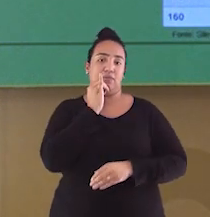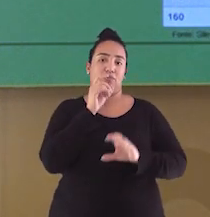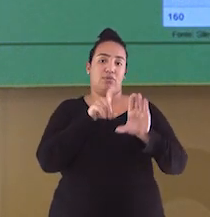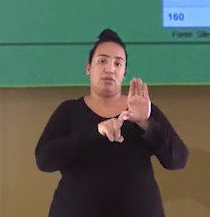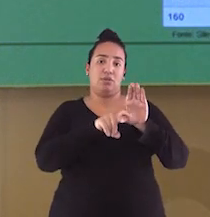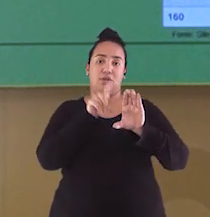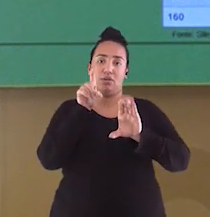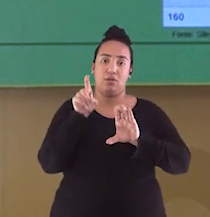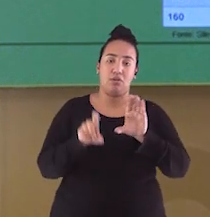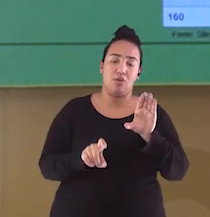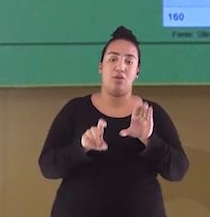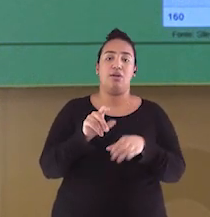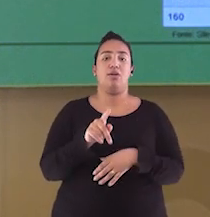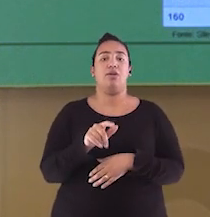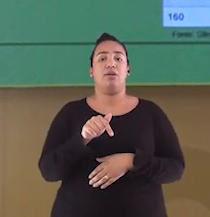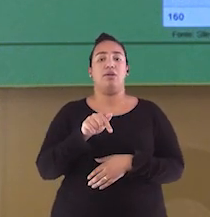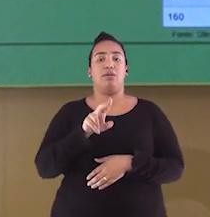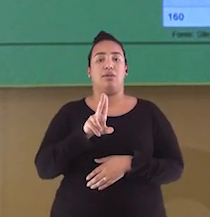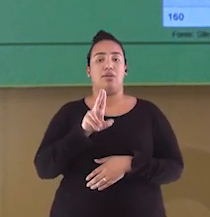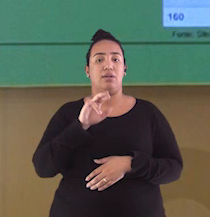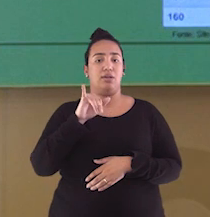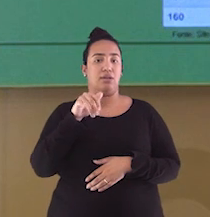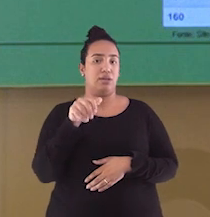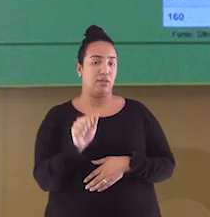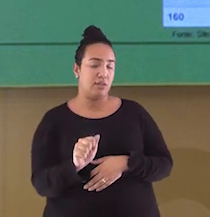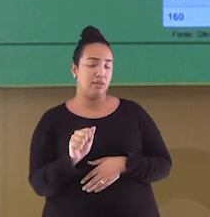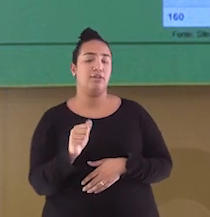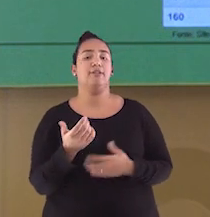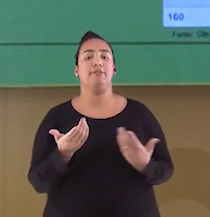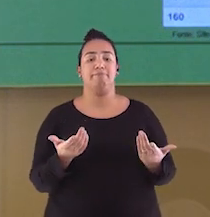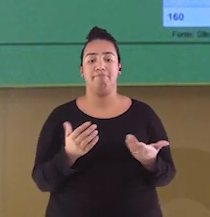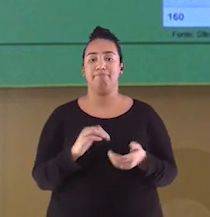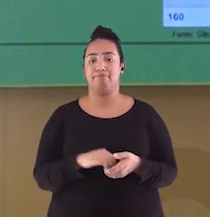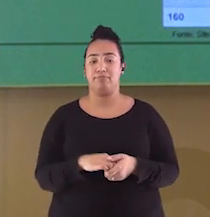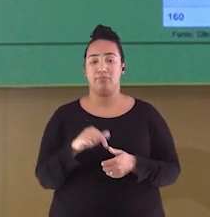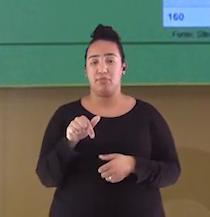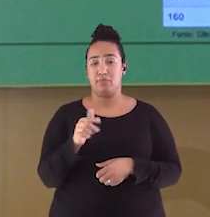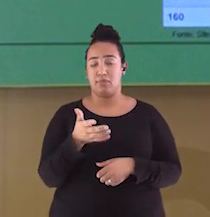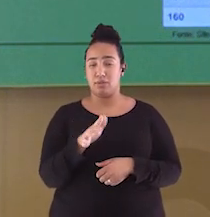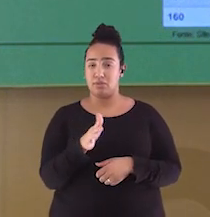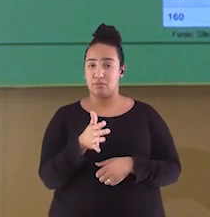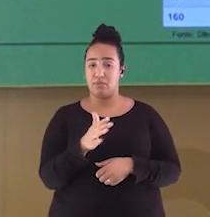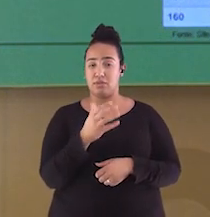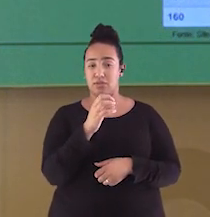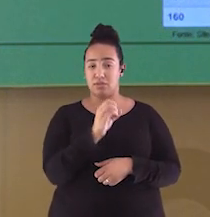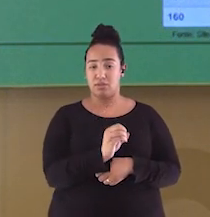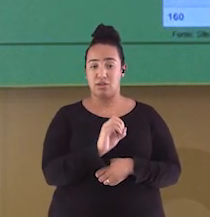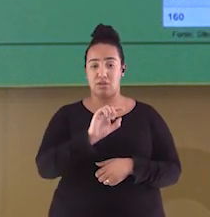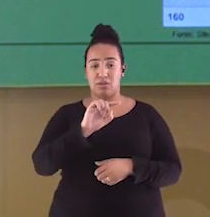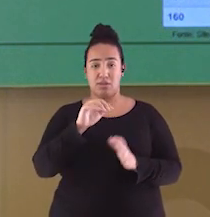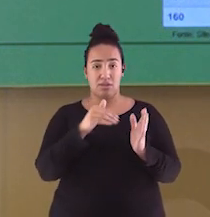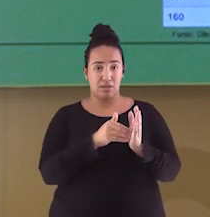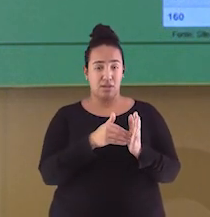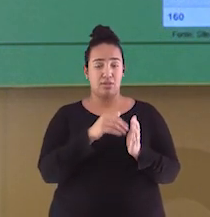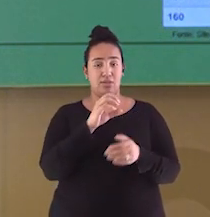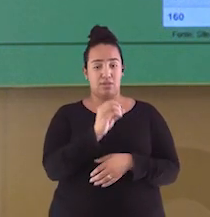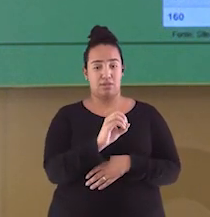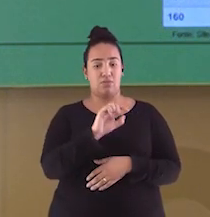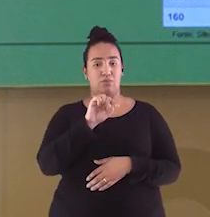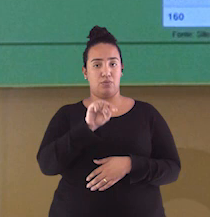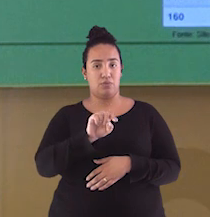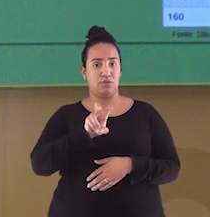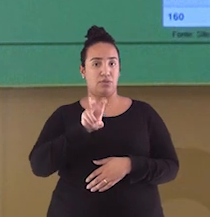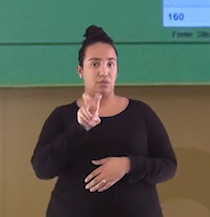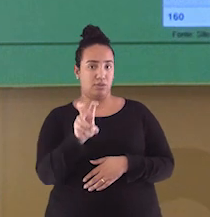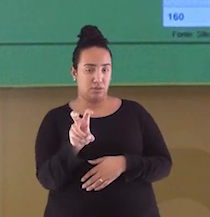Angola, Tanzânia, Nigéria e Comores, com uma média de até 0,5, o que